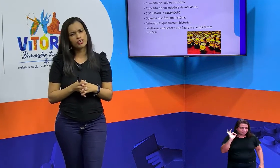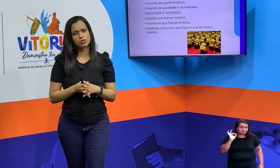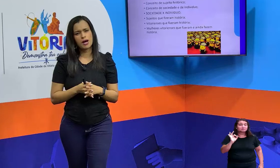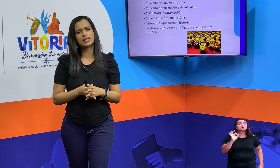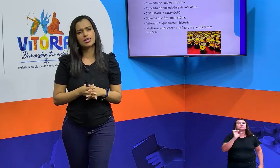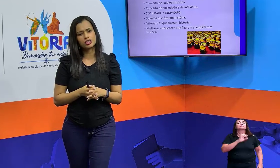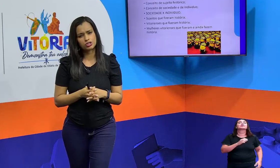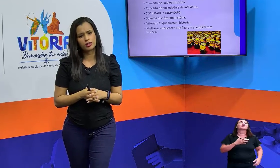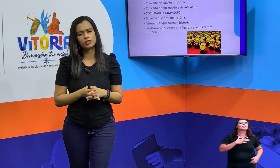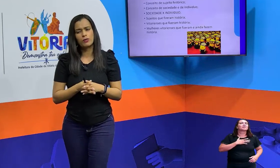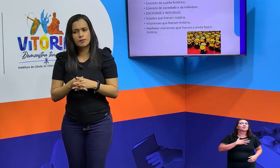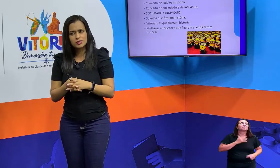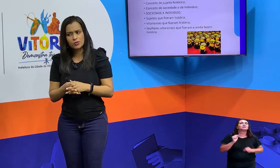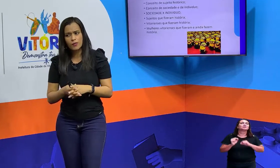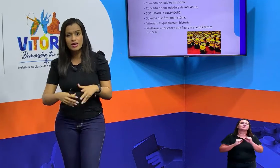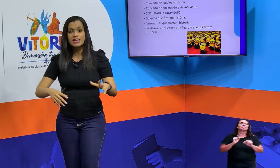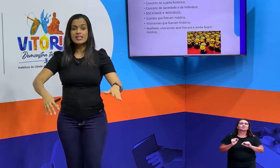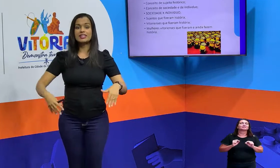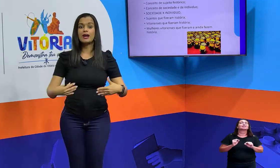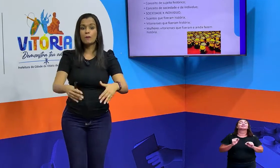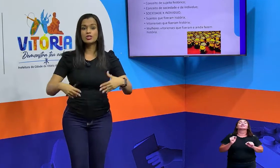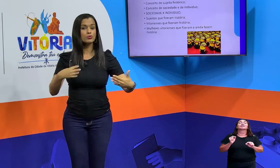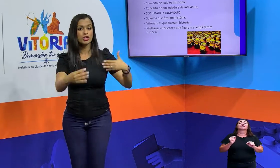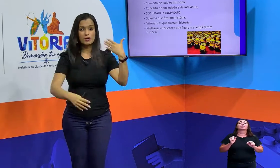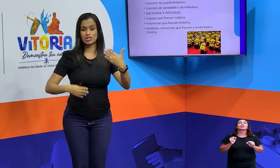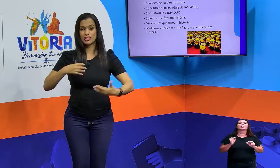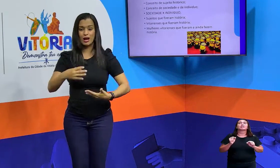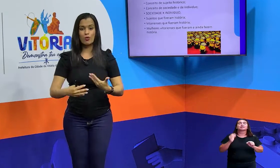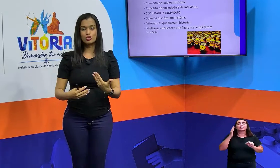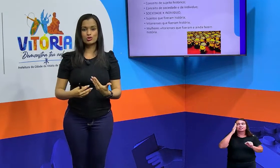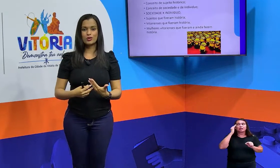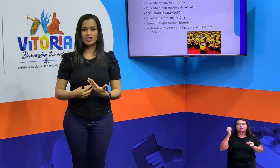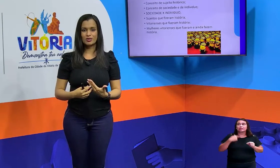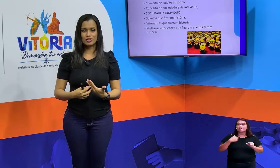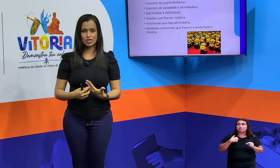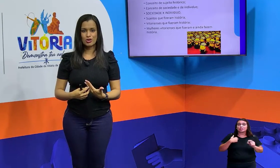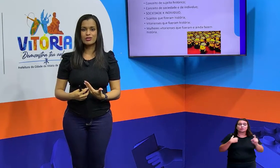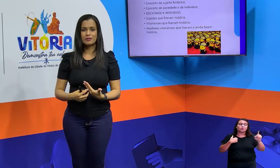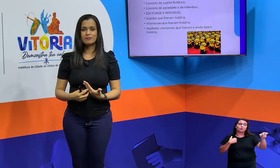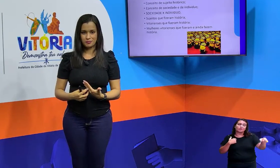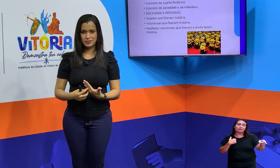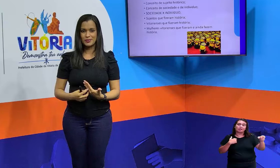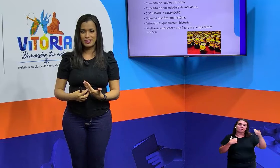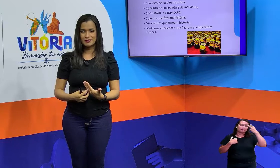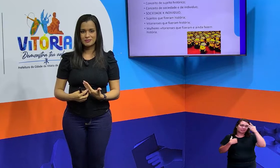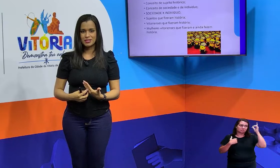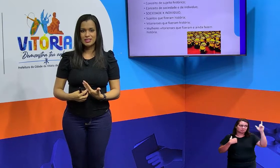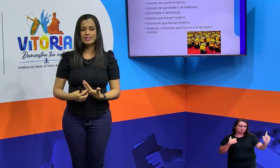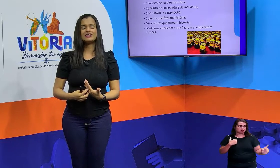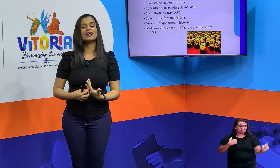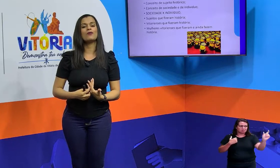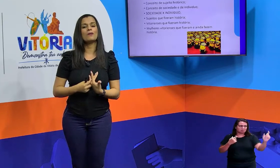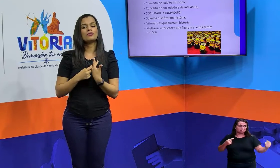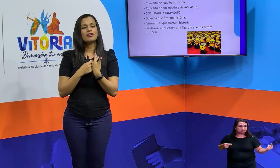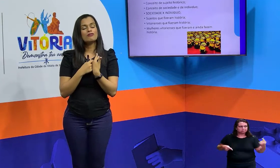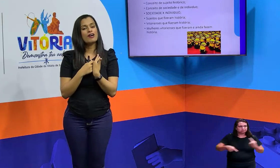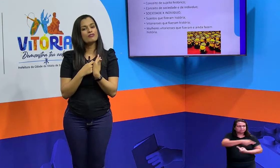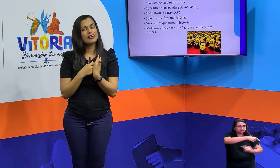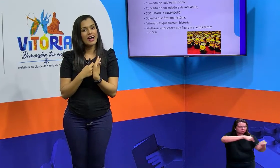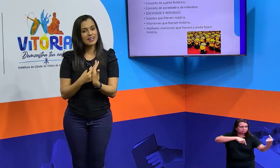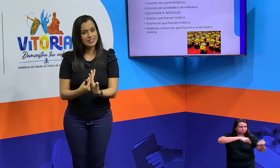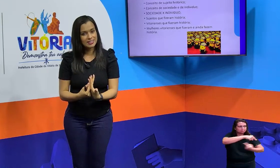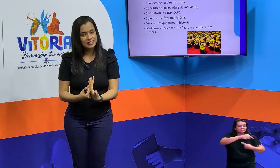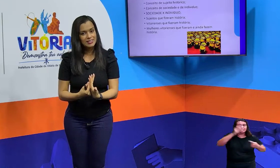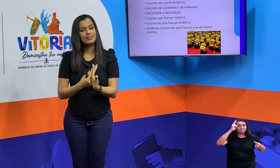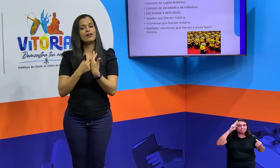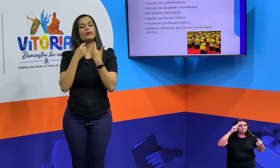que a gente faz parte da história de uma pessoa e que ao mesmo tempo a gente está construindo a nossa história, não é? Então, ó, vai